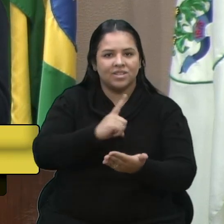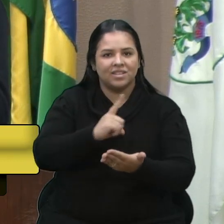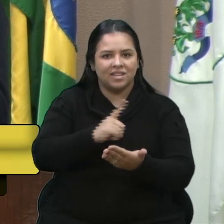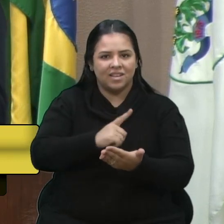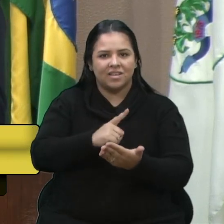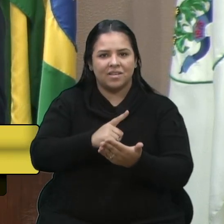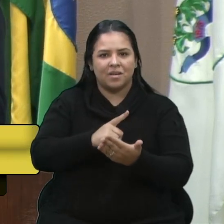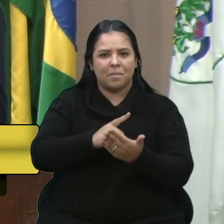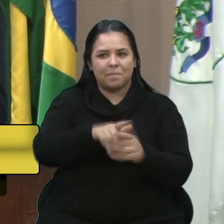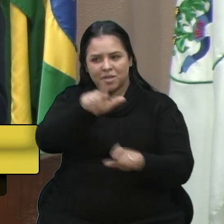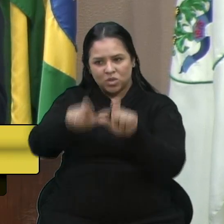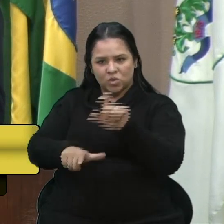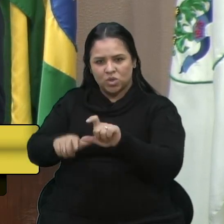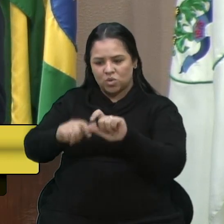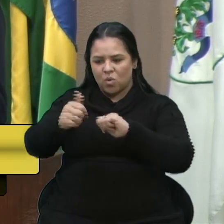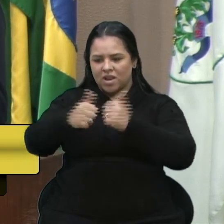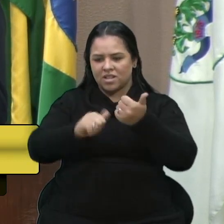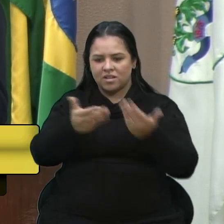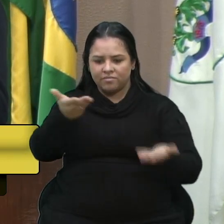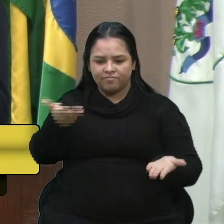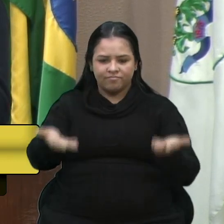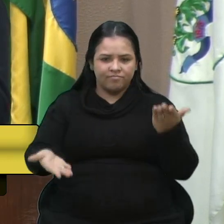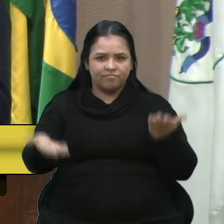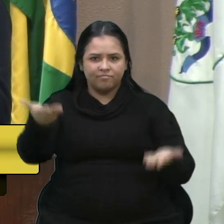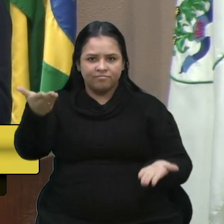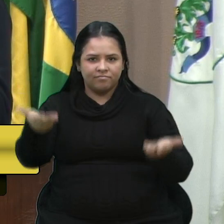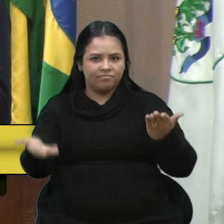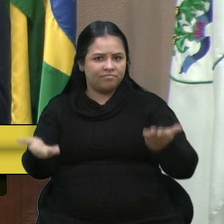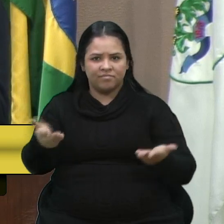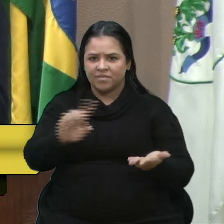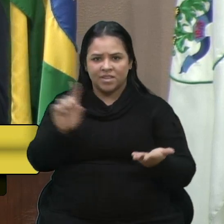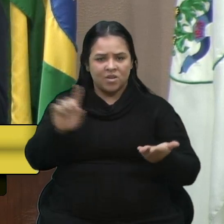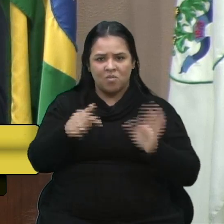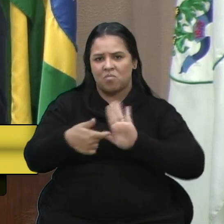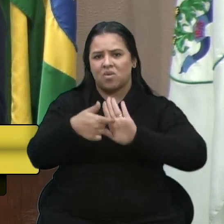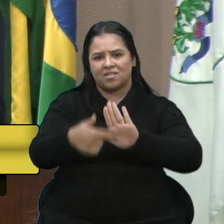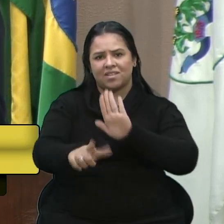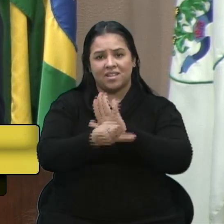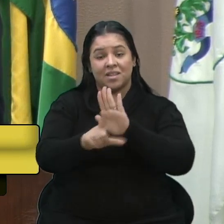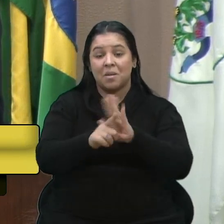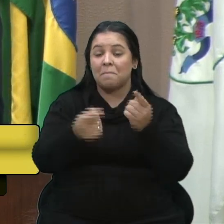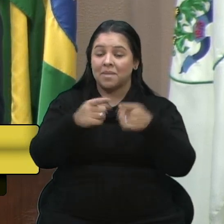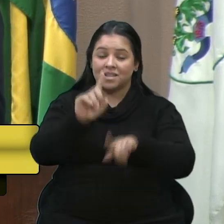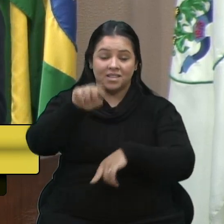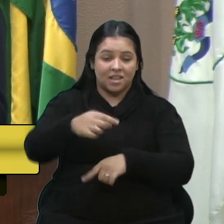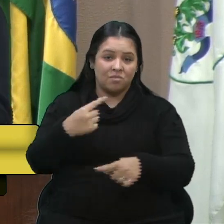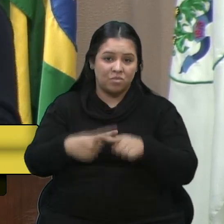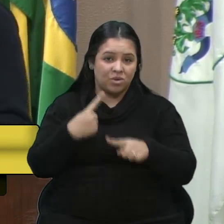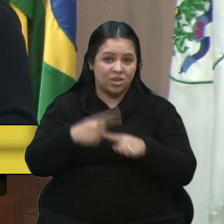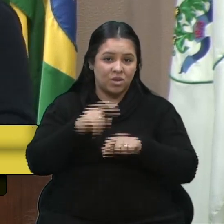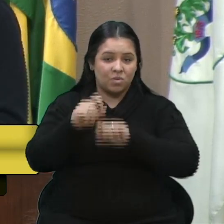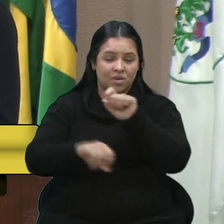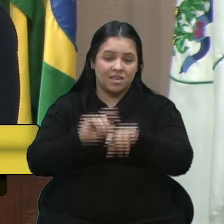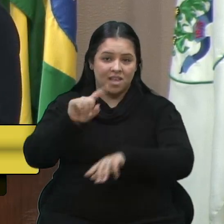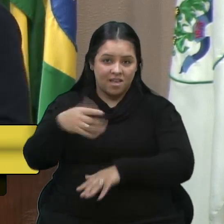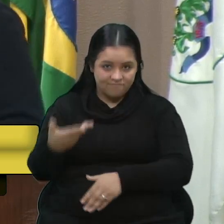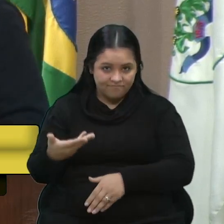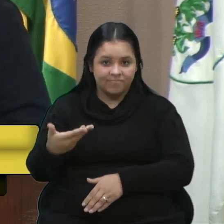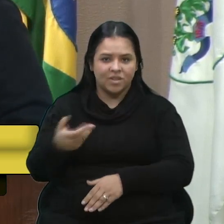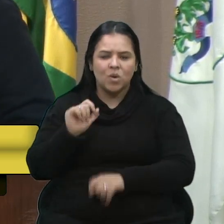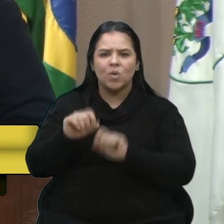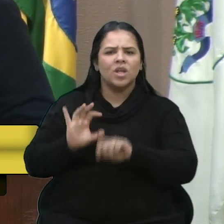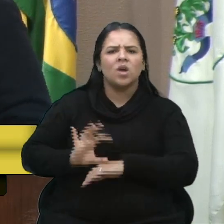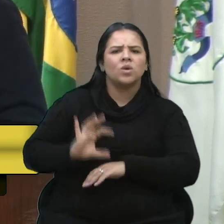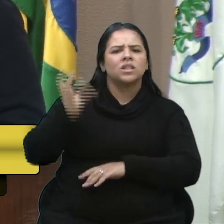baixa qualificação. Ninguém descreve a lei deste modo, mas é isso, de fato, o que ela é. O que acontece, então,